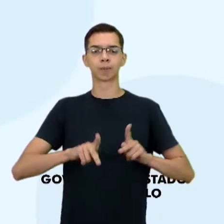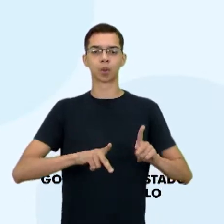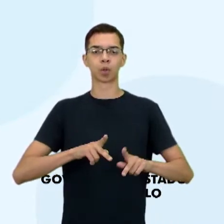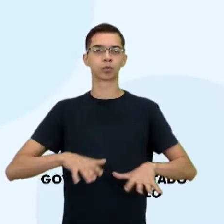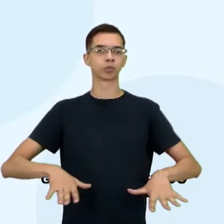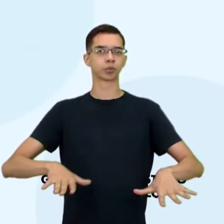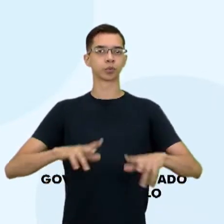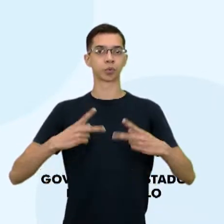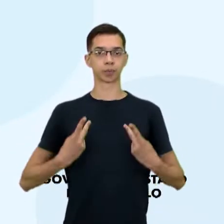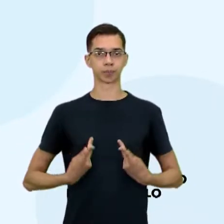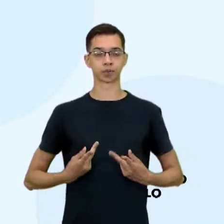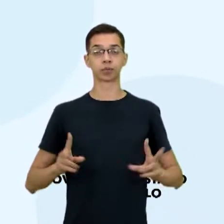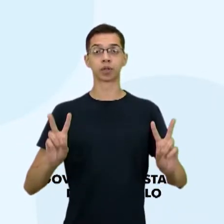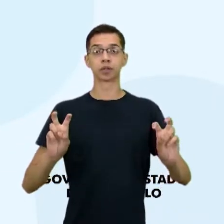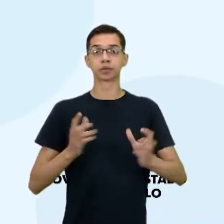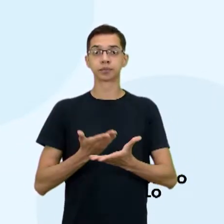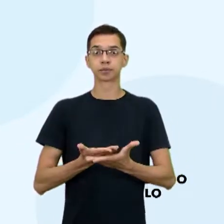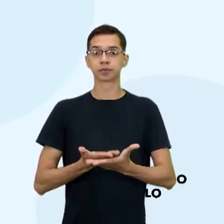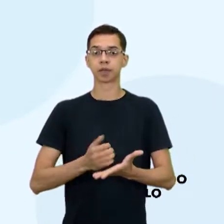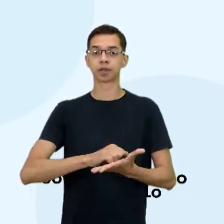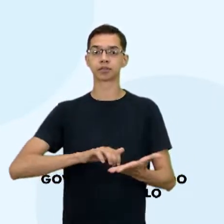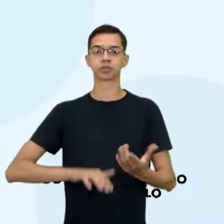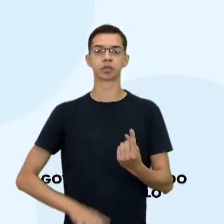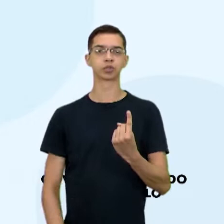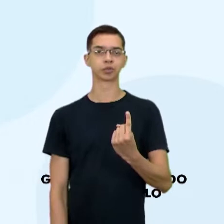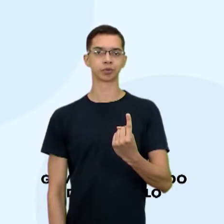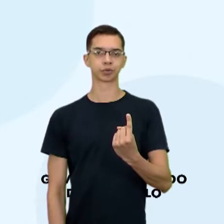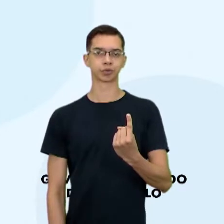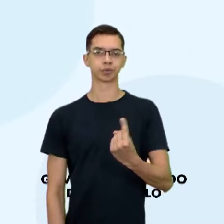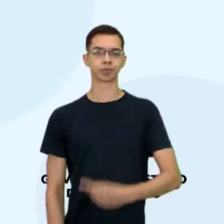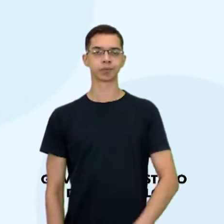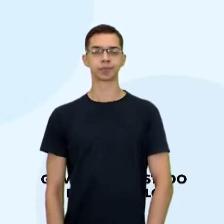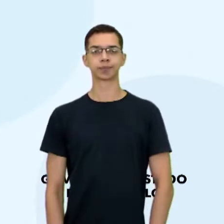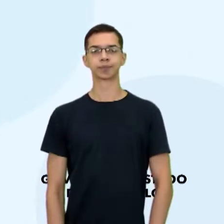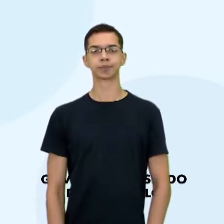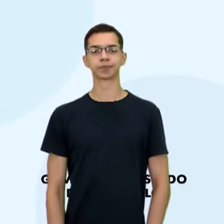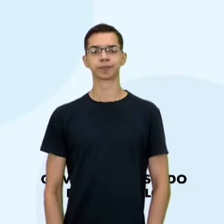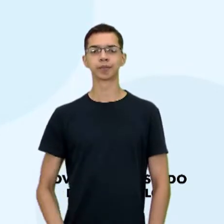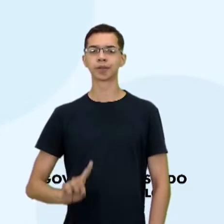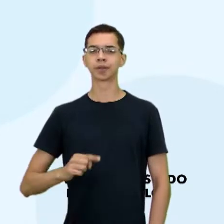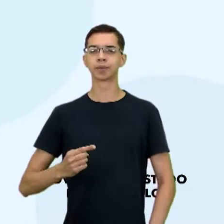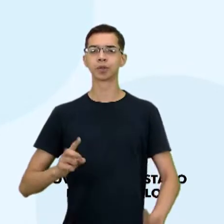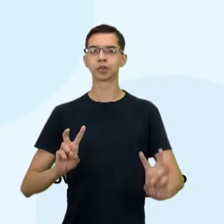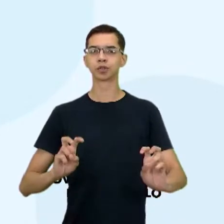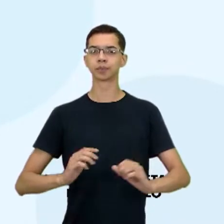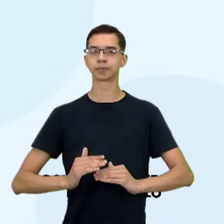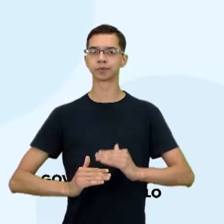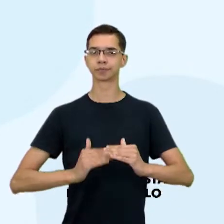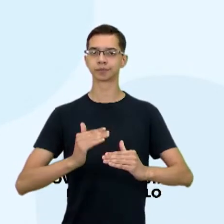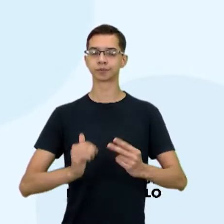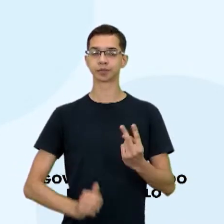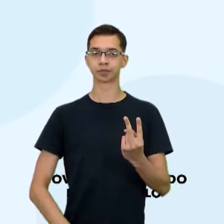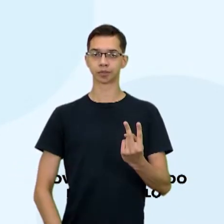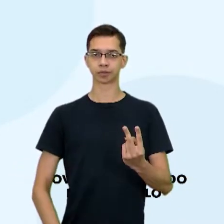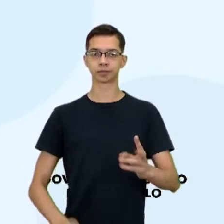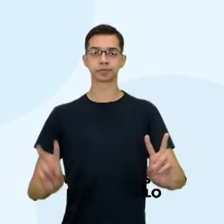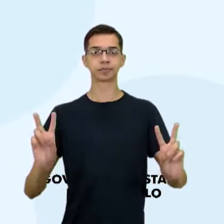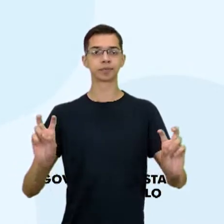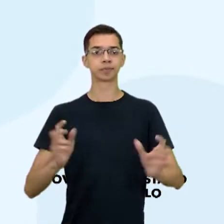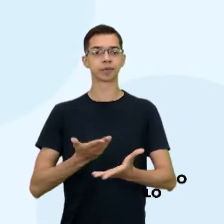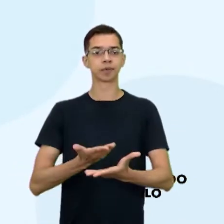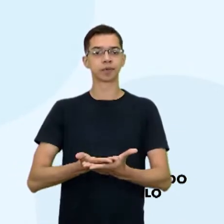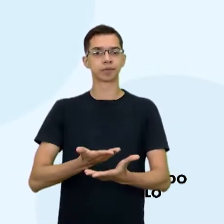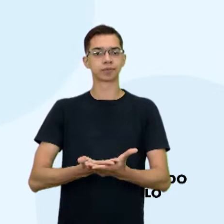aula, né. Nós vamos estar aí na atividade 1, né, e passando aí o desenvolvimento 2 aí, né, com o tema aí da aula